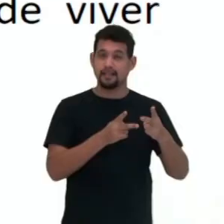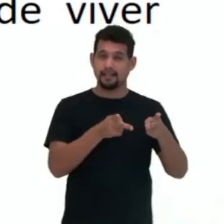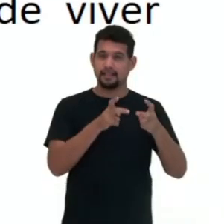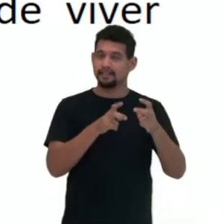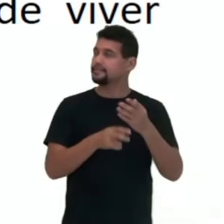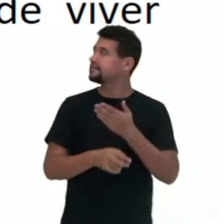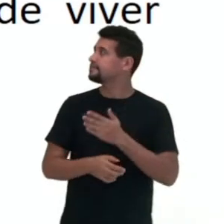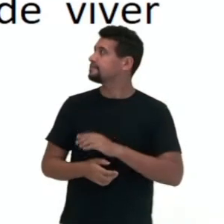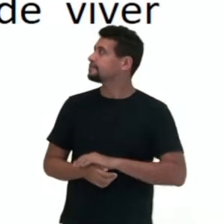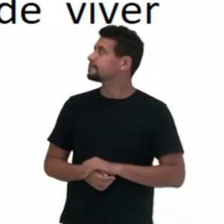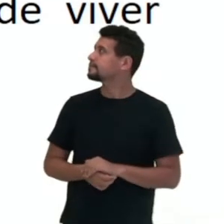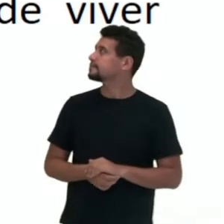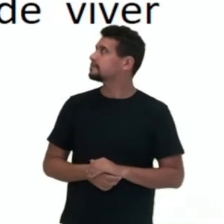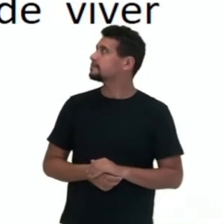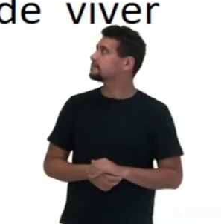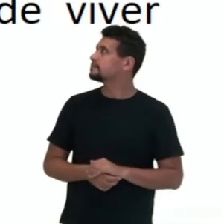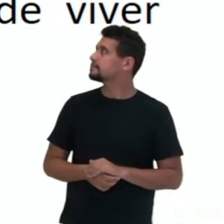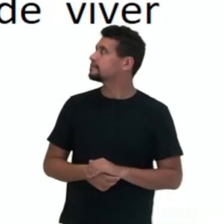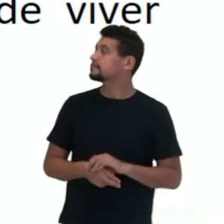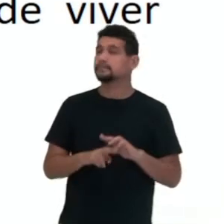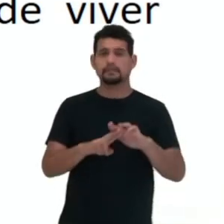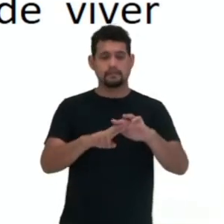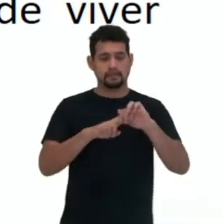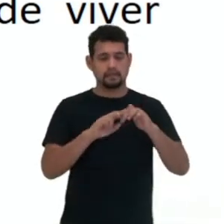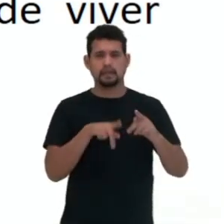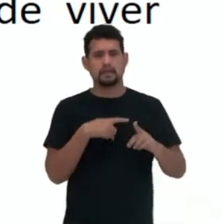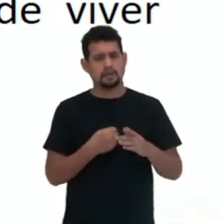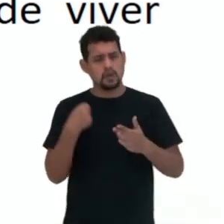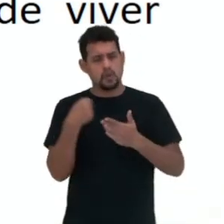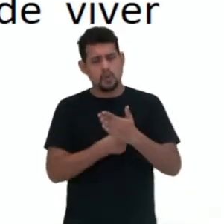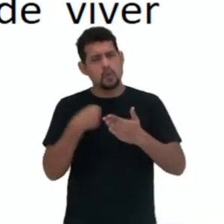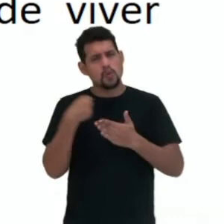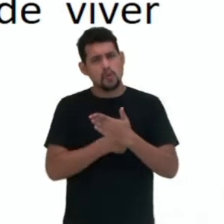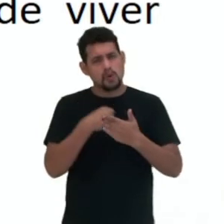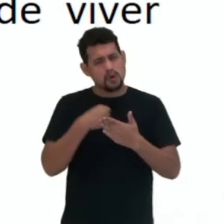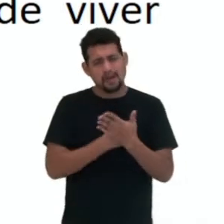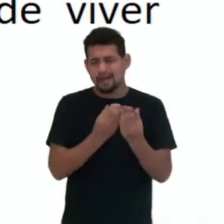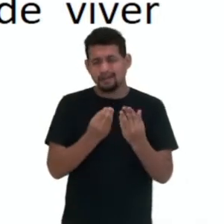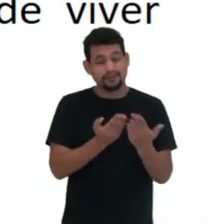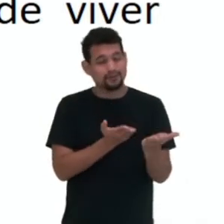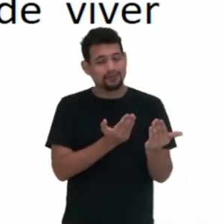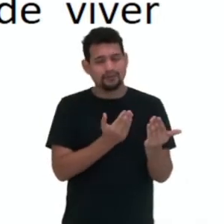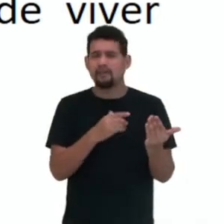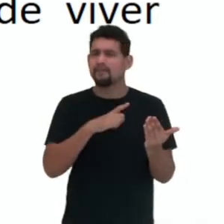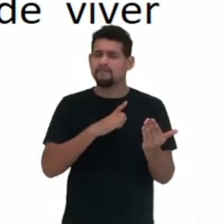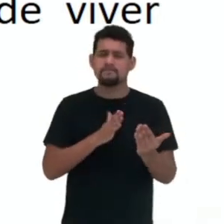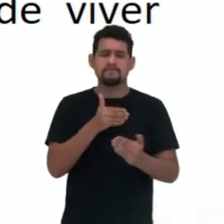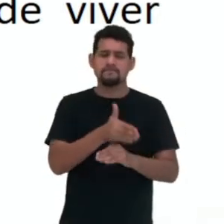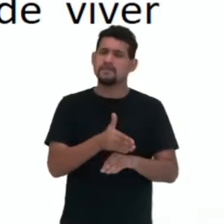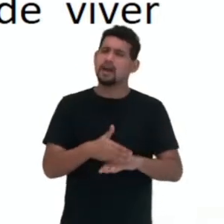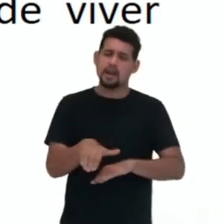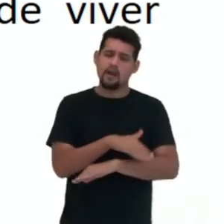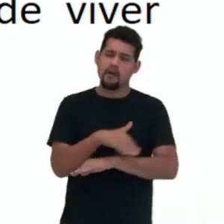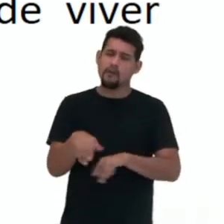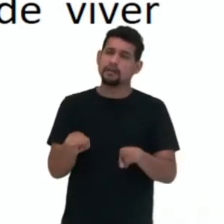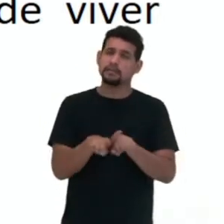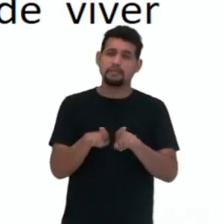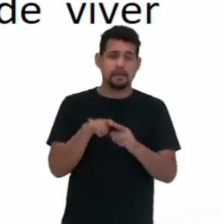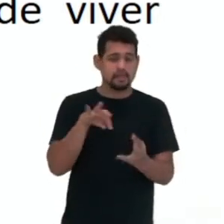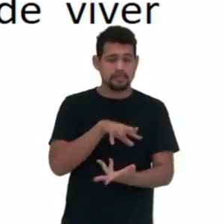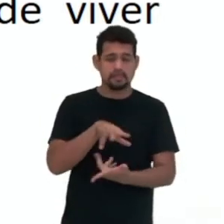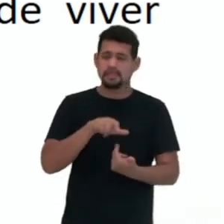aqui na tela. Por isso estamos lutando. Milhares de jovens tomaram as ruas nas últimas semanas em todo o